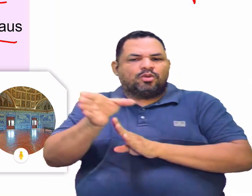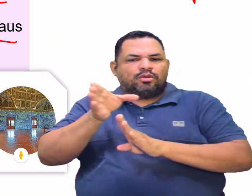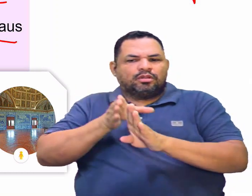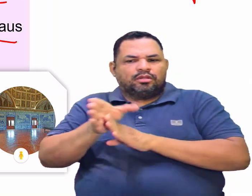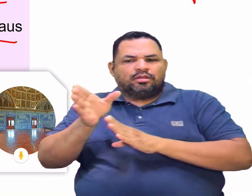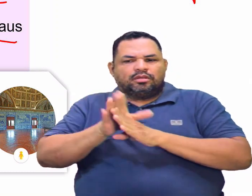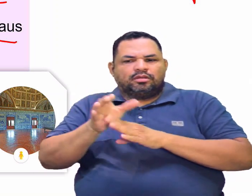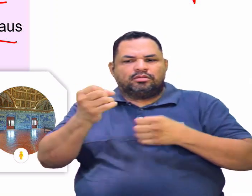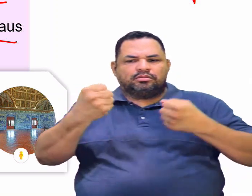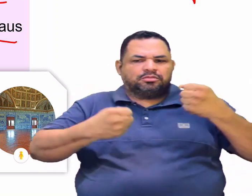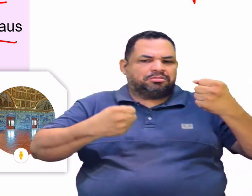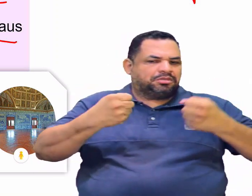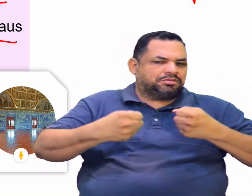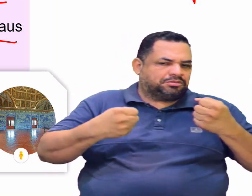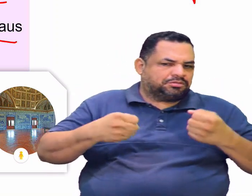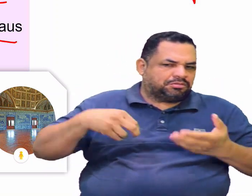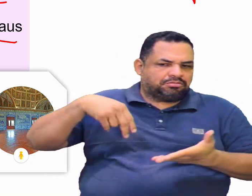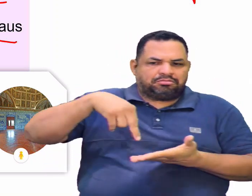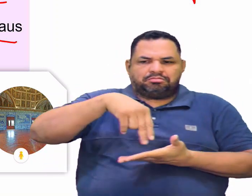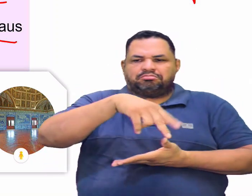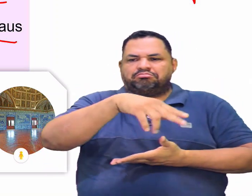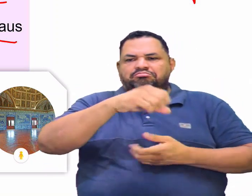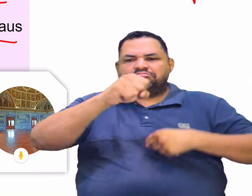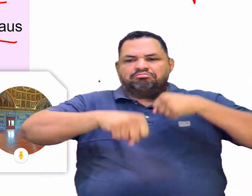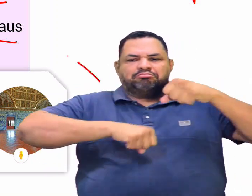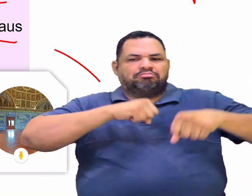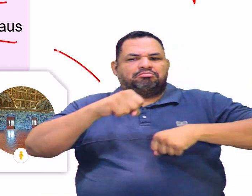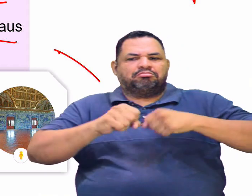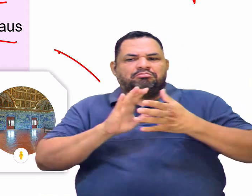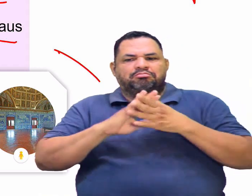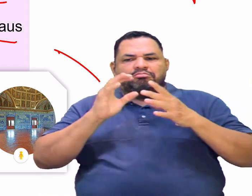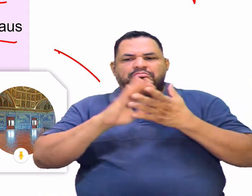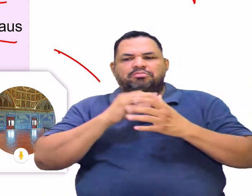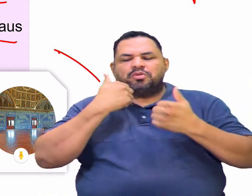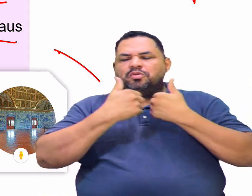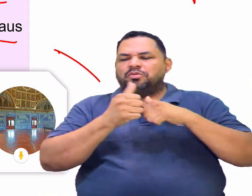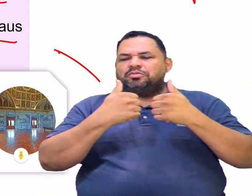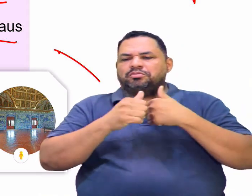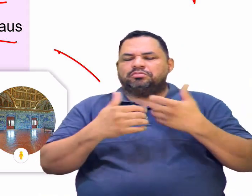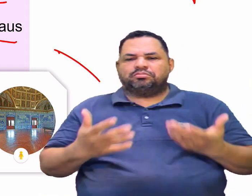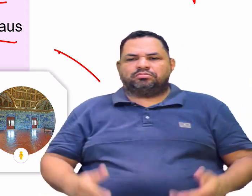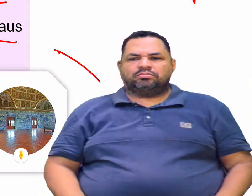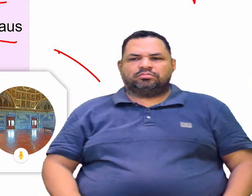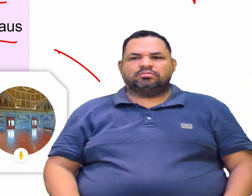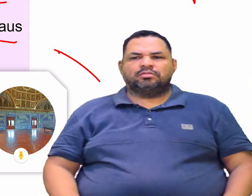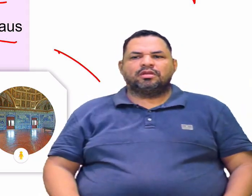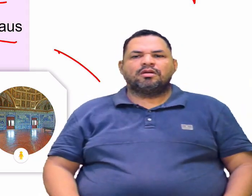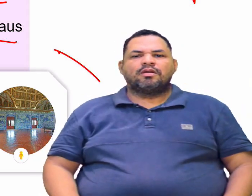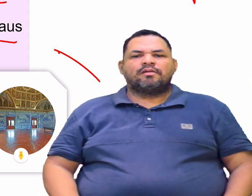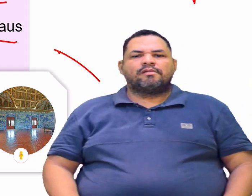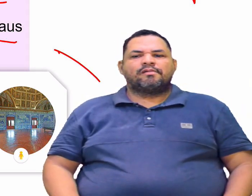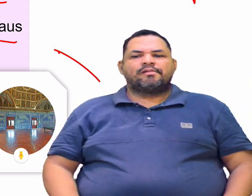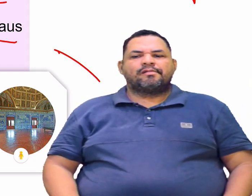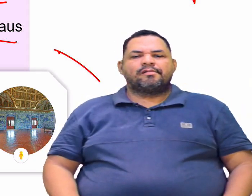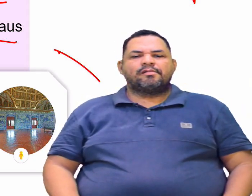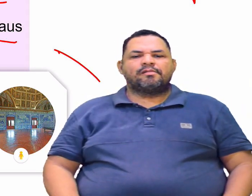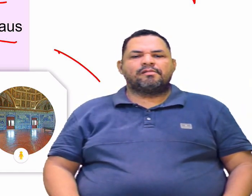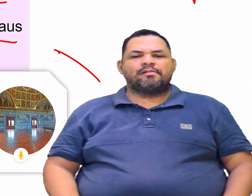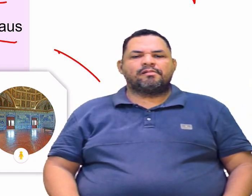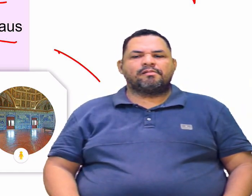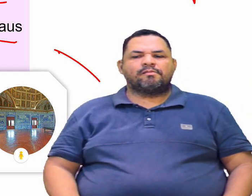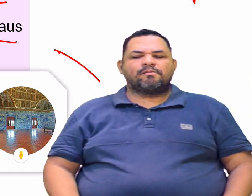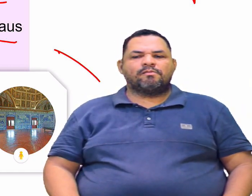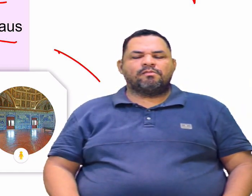viagem, para andar na cidade, né? É a mesma ideia, a mesma tecnologia, ok? Então, chegamos